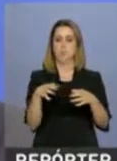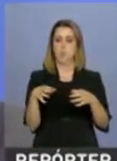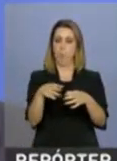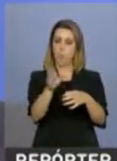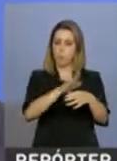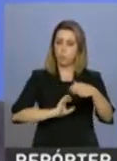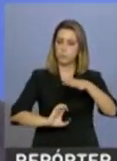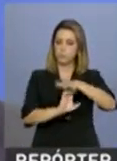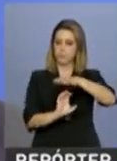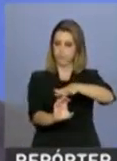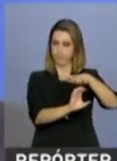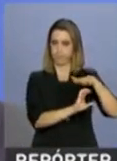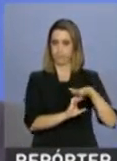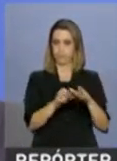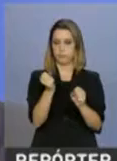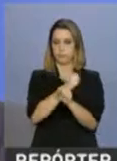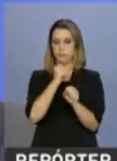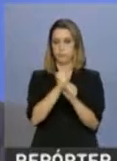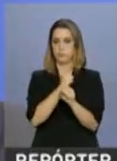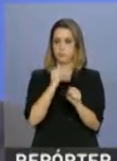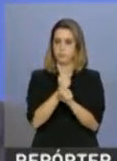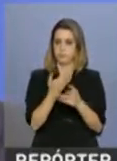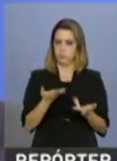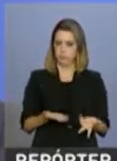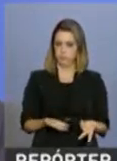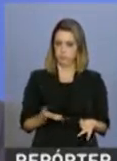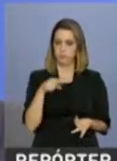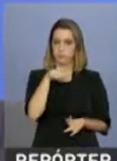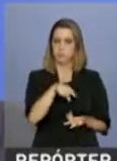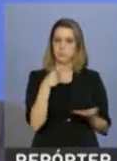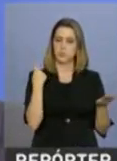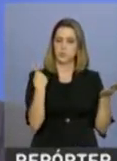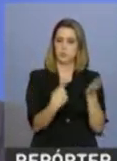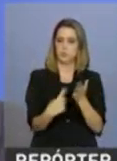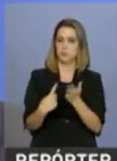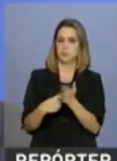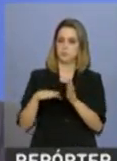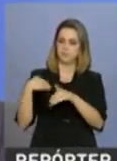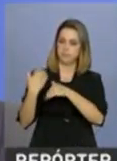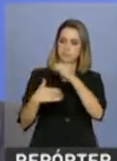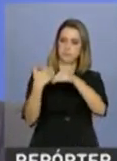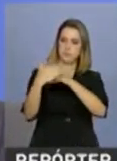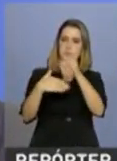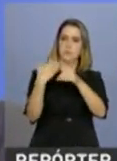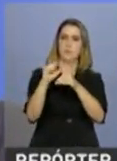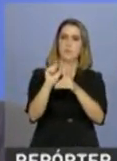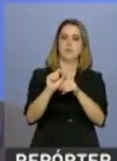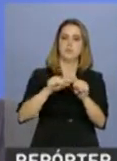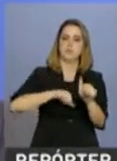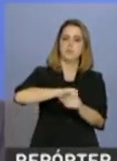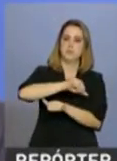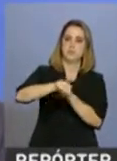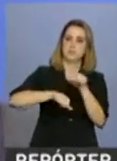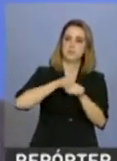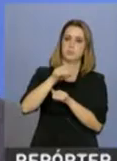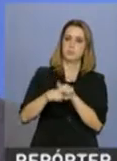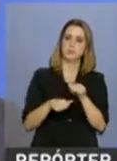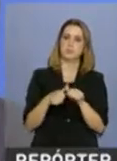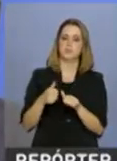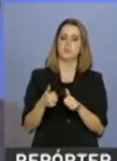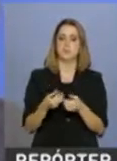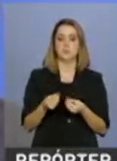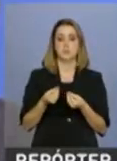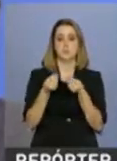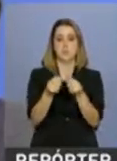civil esse pacto que foi amadurecendo a partir de mudanças que revigoram